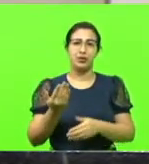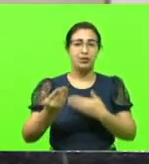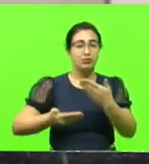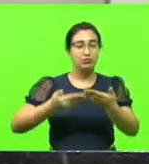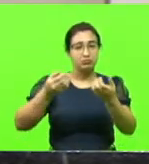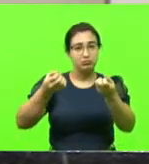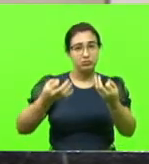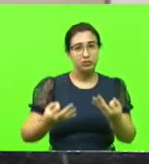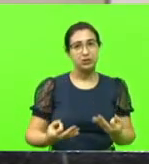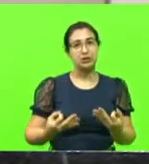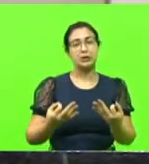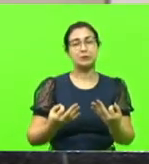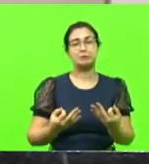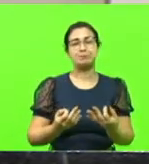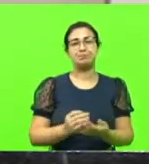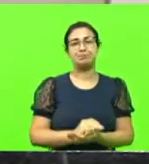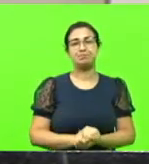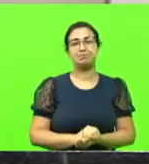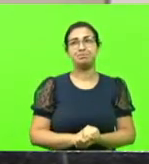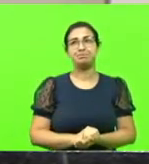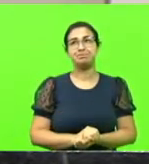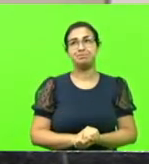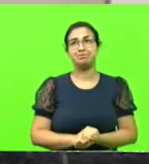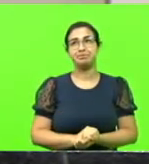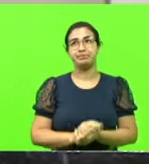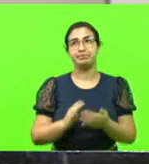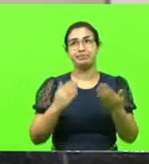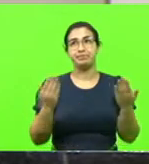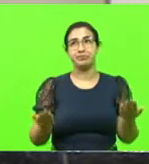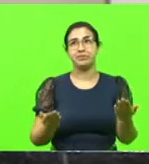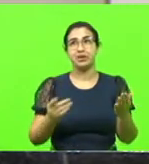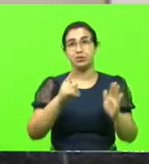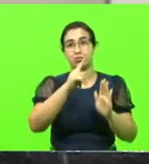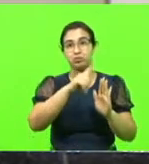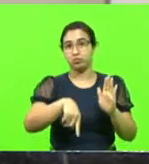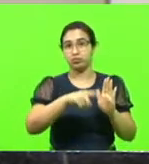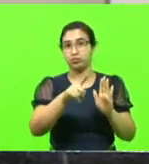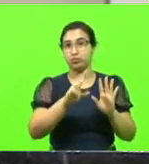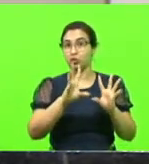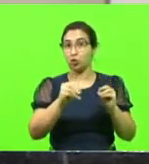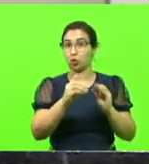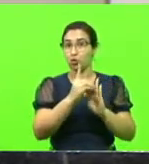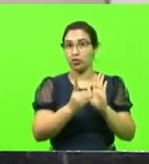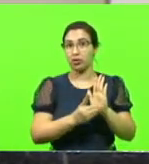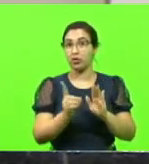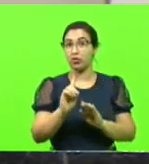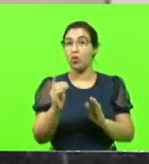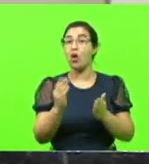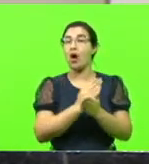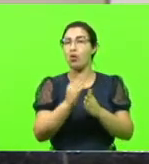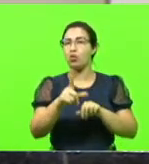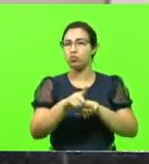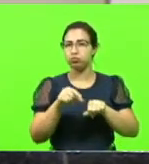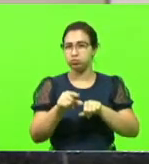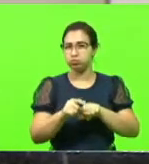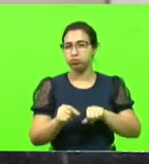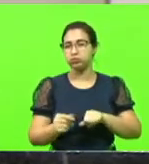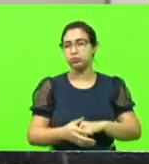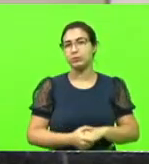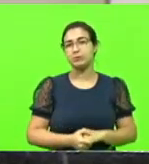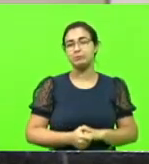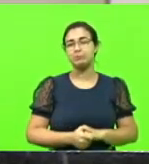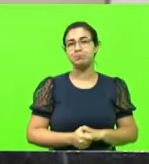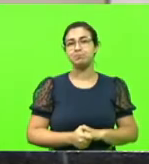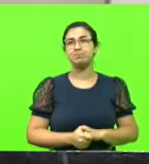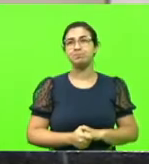todos esperamos que seja. Né? Então, não está sendo sustado na íntegra o decreto, só alguns artigos. Para discutir a matéria,